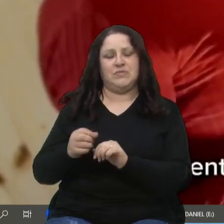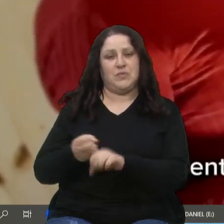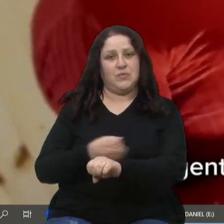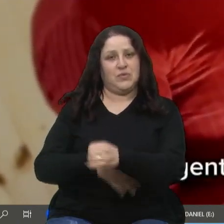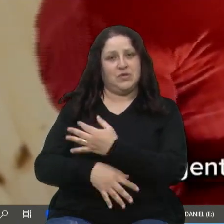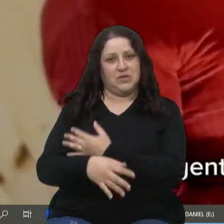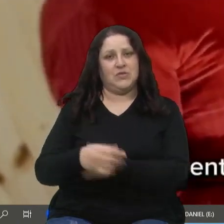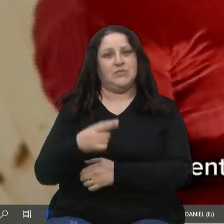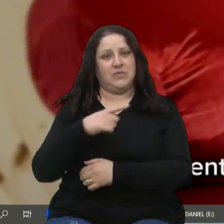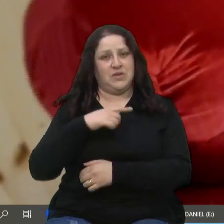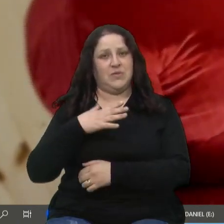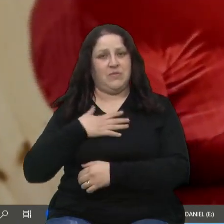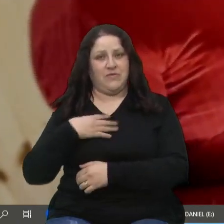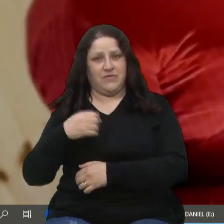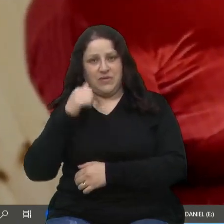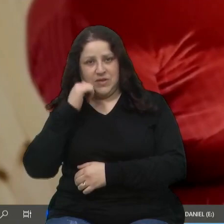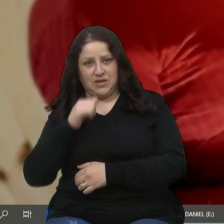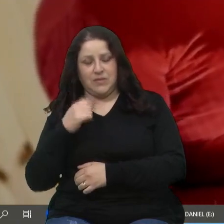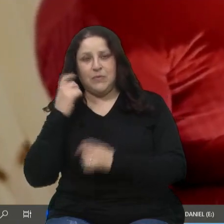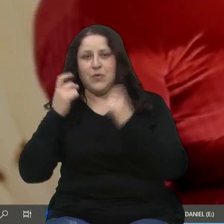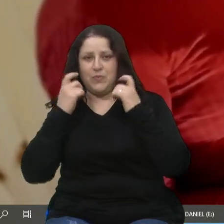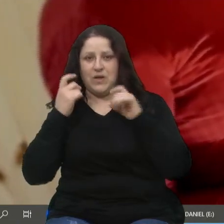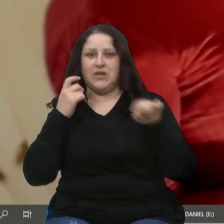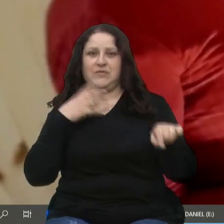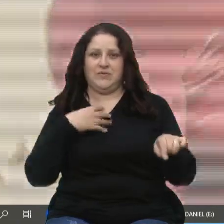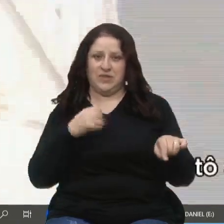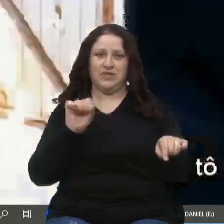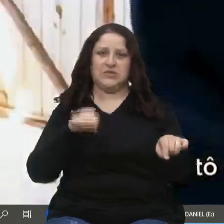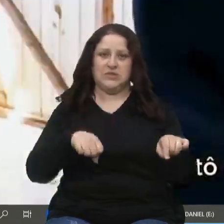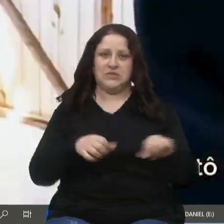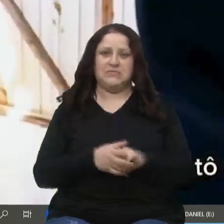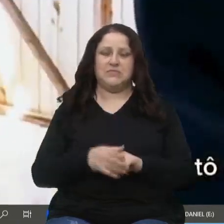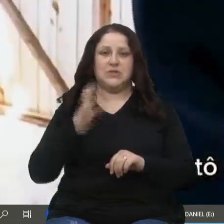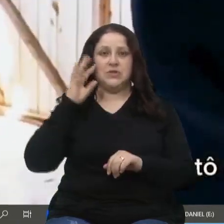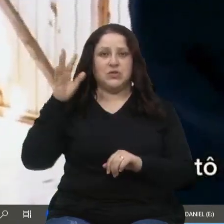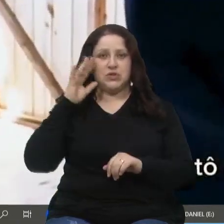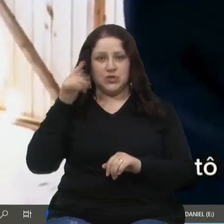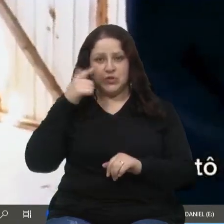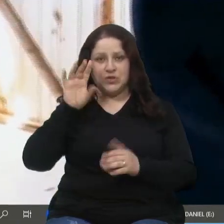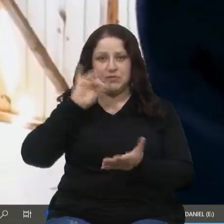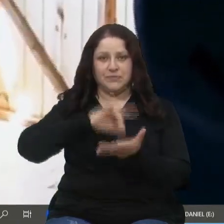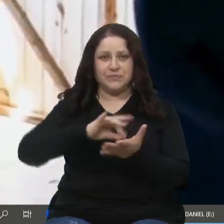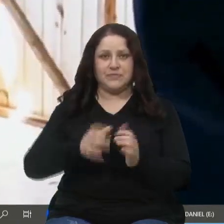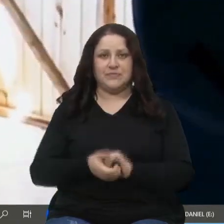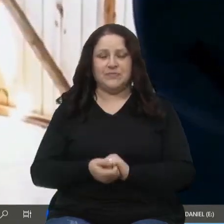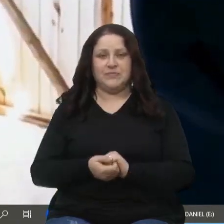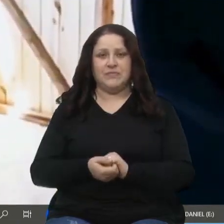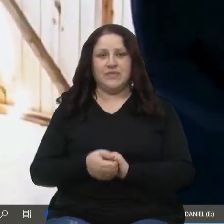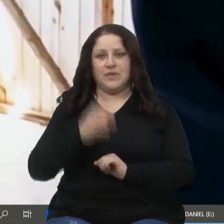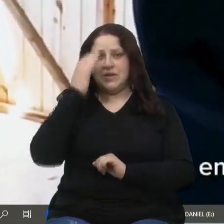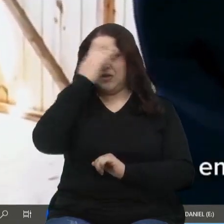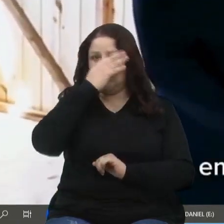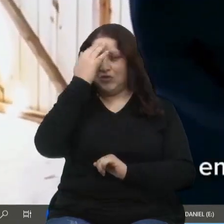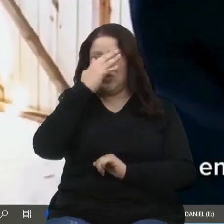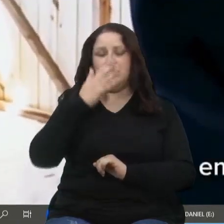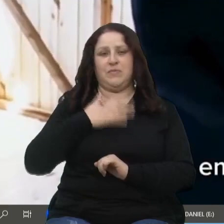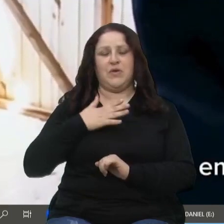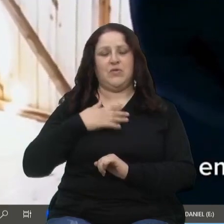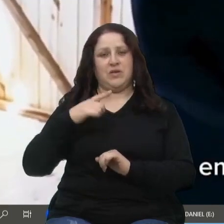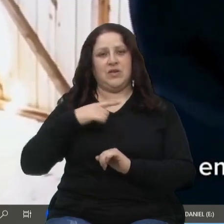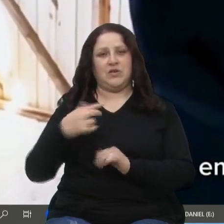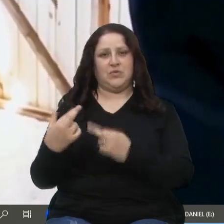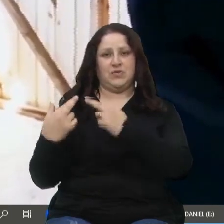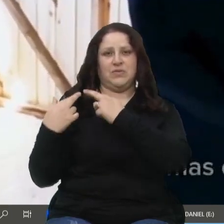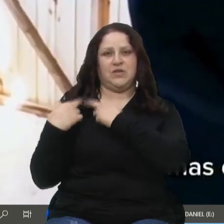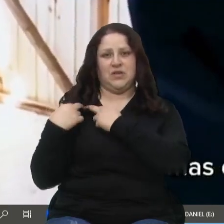mesmo. É. E hoje é a realização de um sonho. Estou aqui numa missão que o prefeito Adiló confiou na minha pessoa em ajudar as pessoas que mais